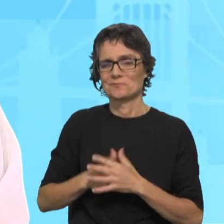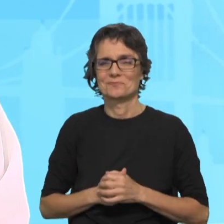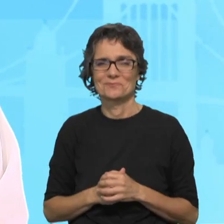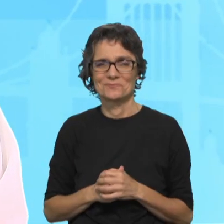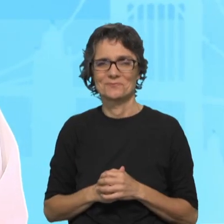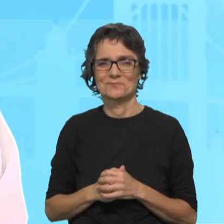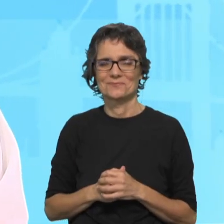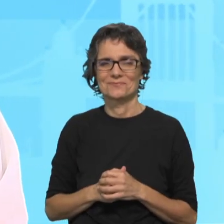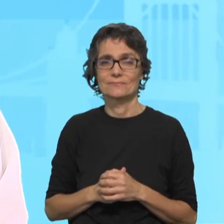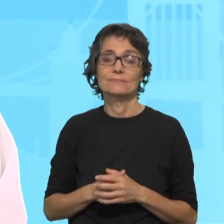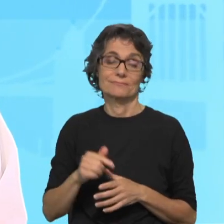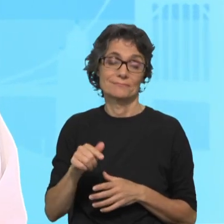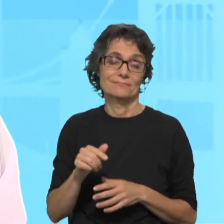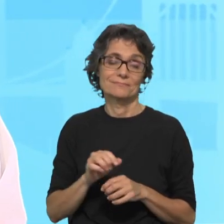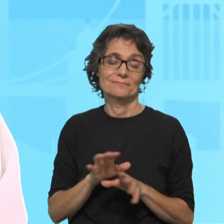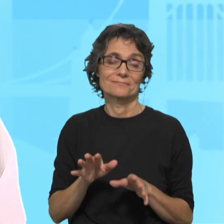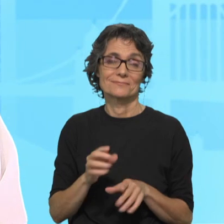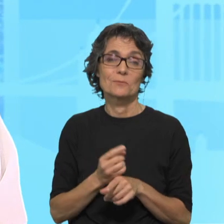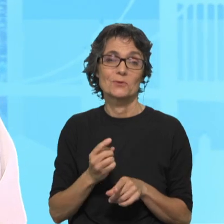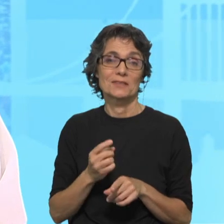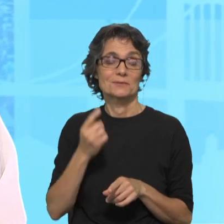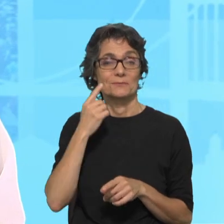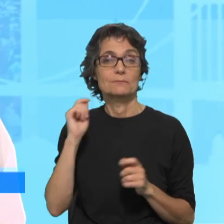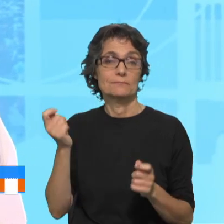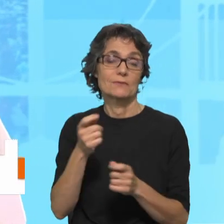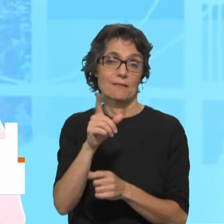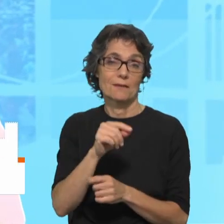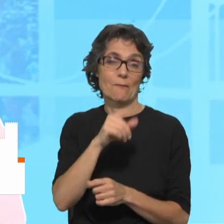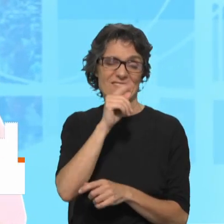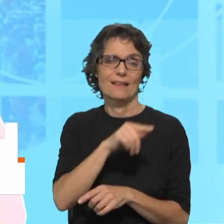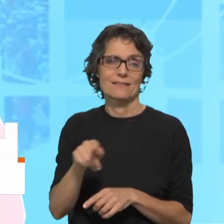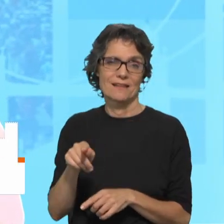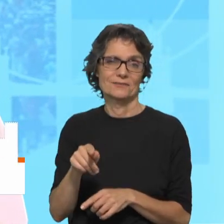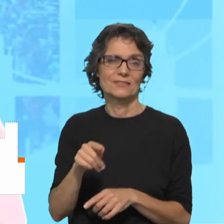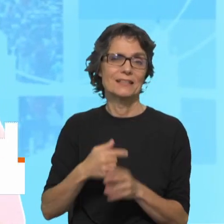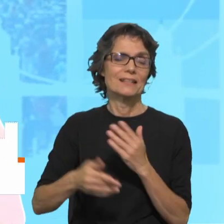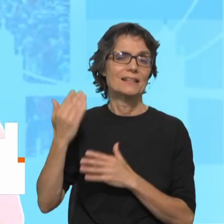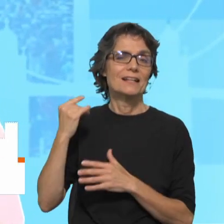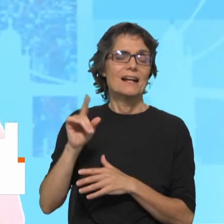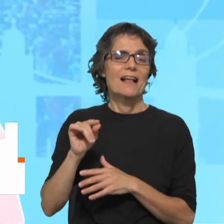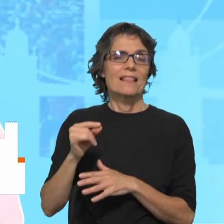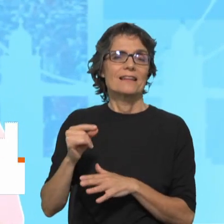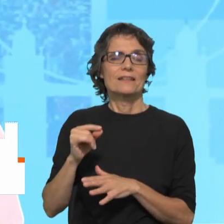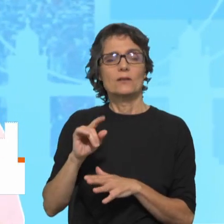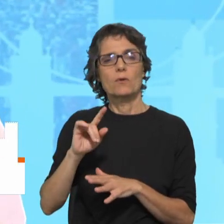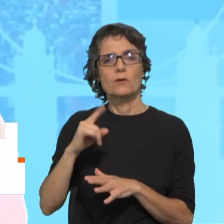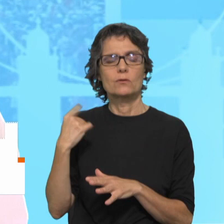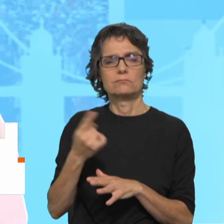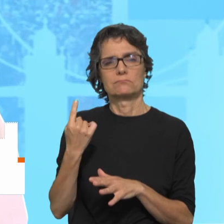Isso deve-se à eficácia da propaganda salazarista, digamos assim, que inculcou nos nossos